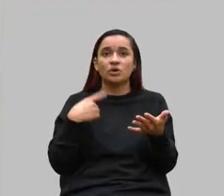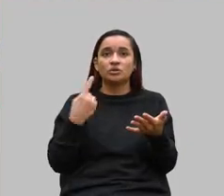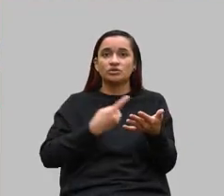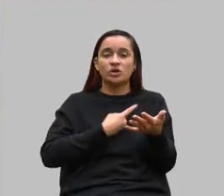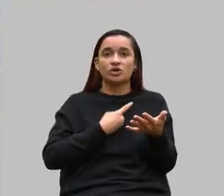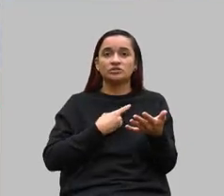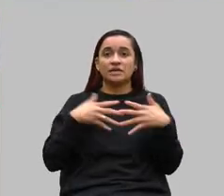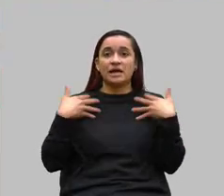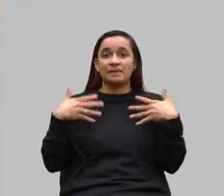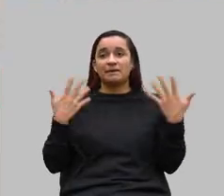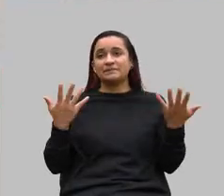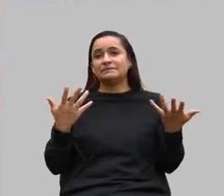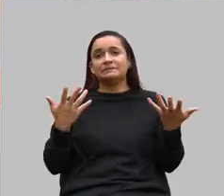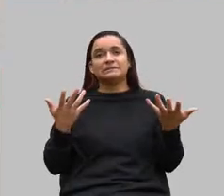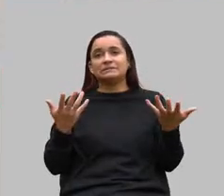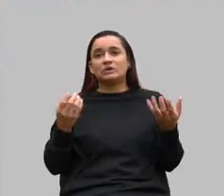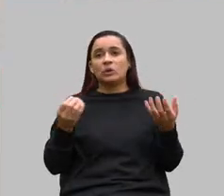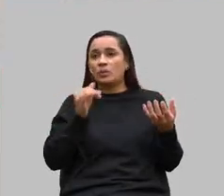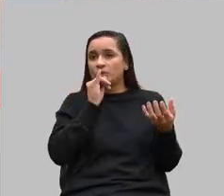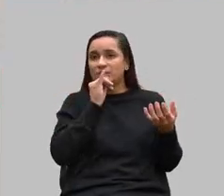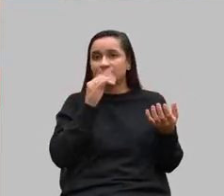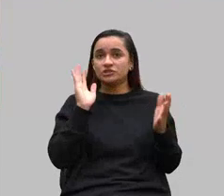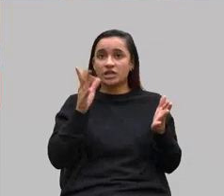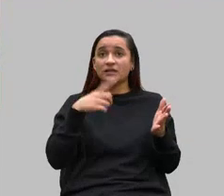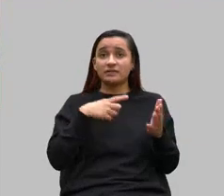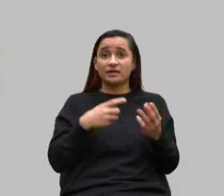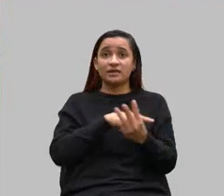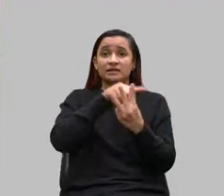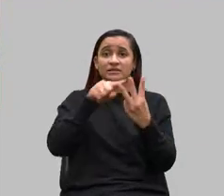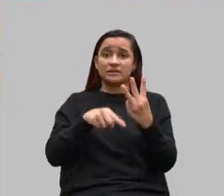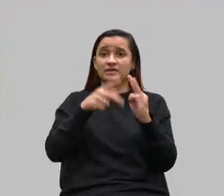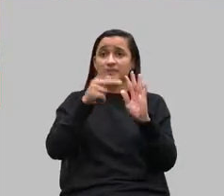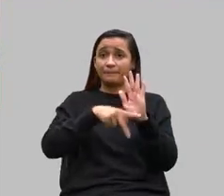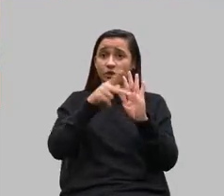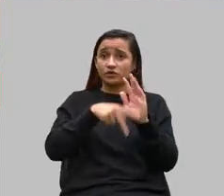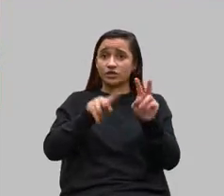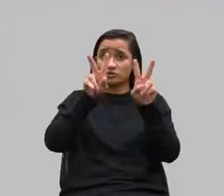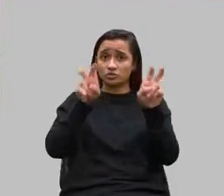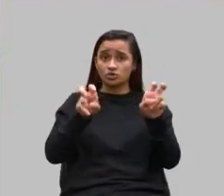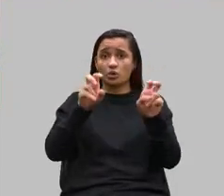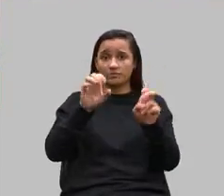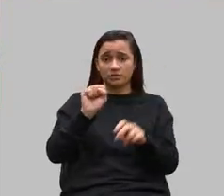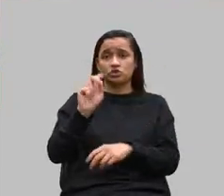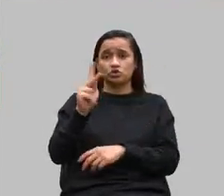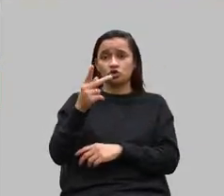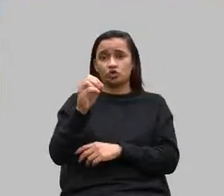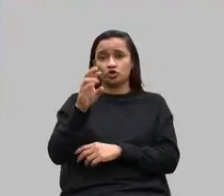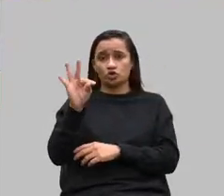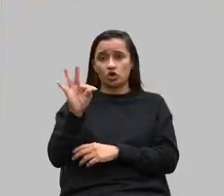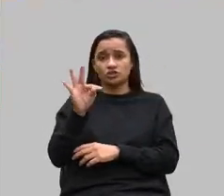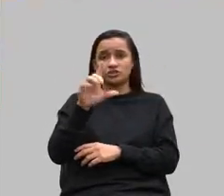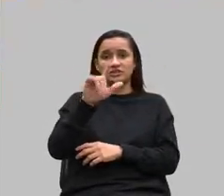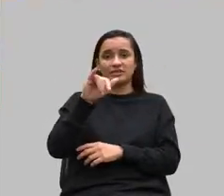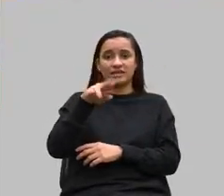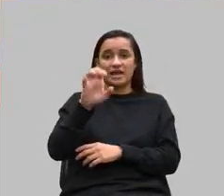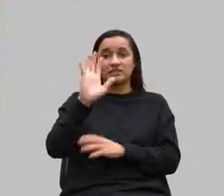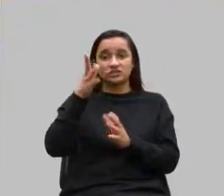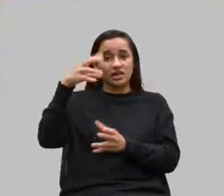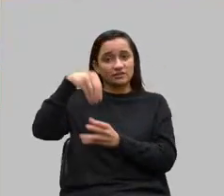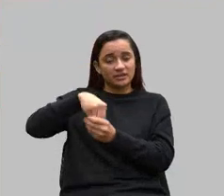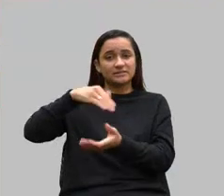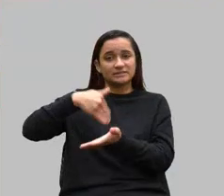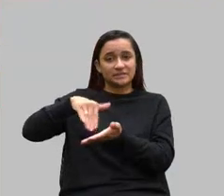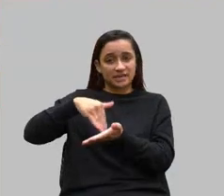exemplo nós já protocolamos lá três projetos de short Lines já estão lá na secretaria já estão na secretaria aqui de Minas Gerais